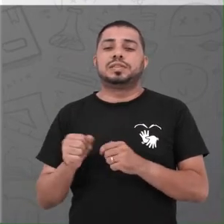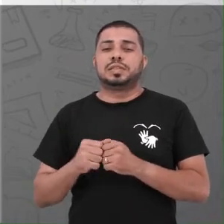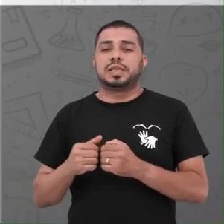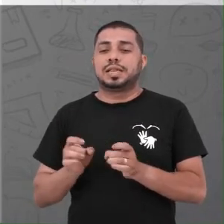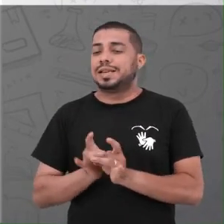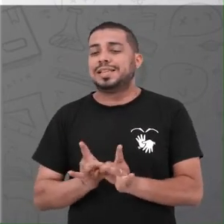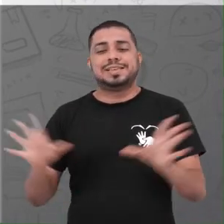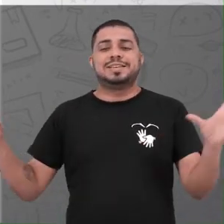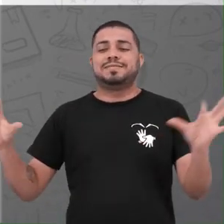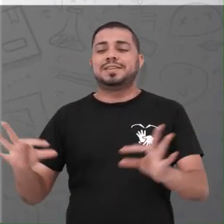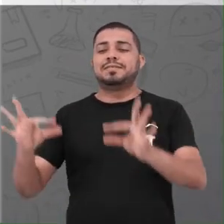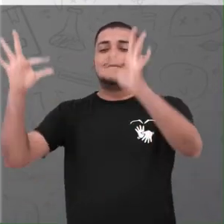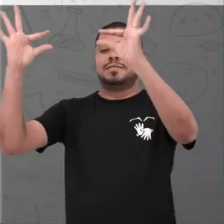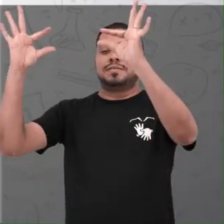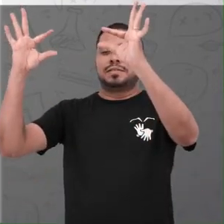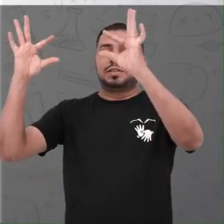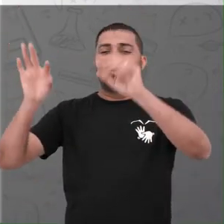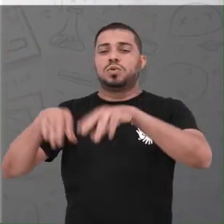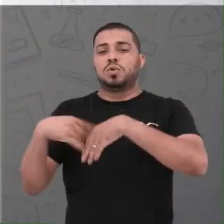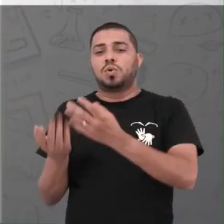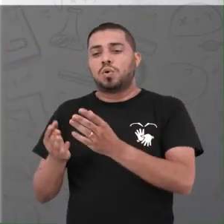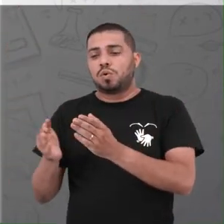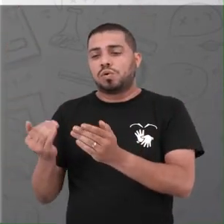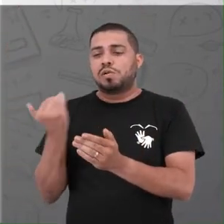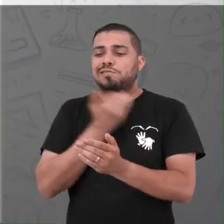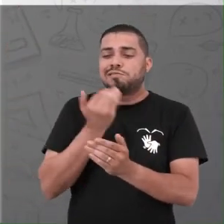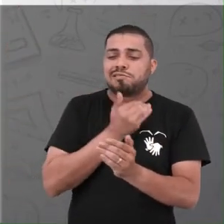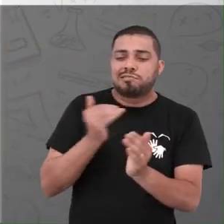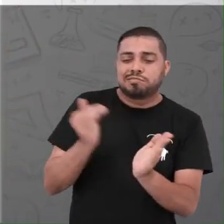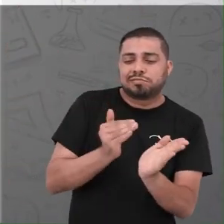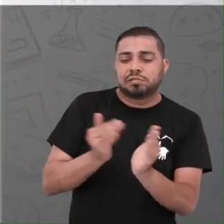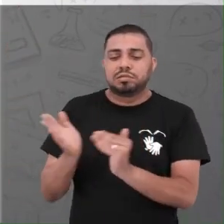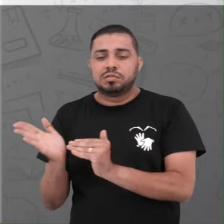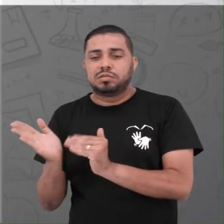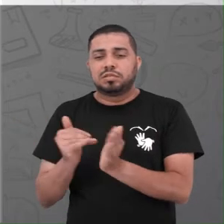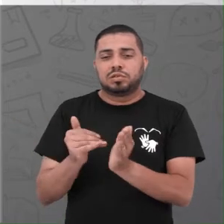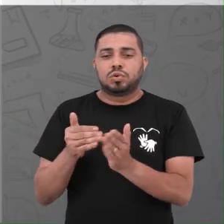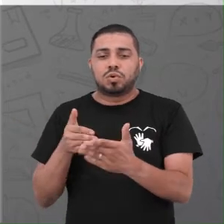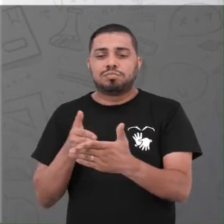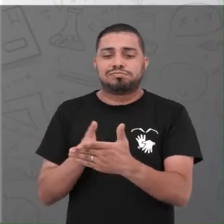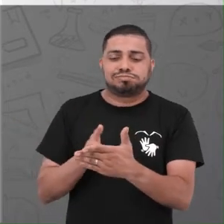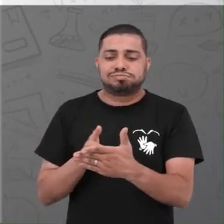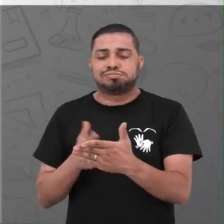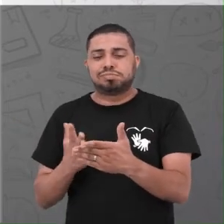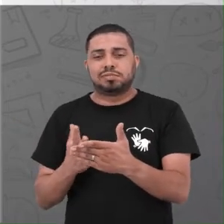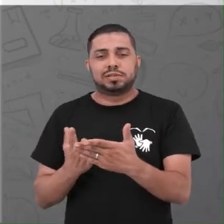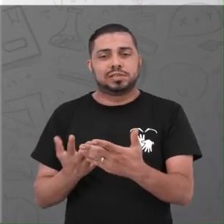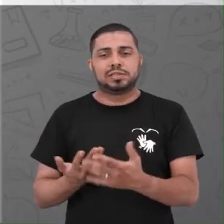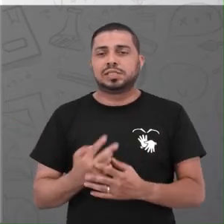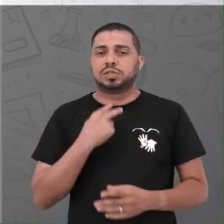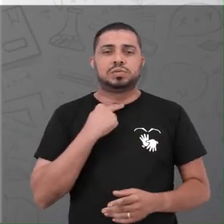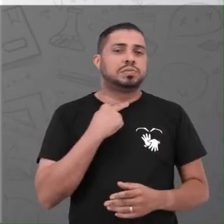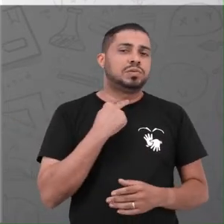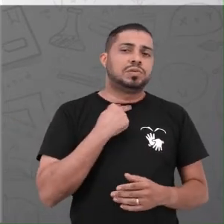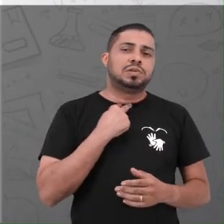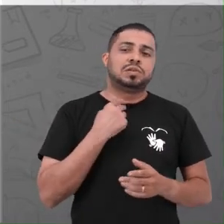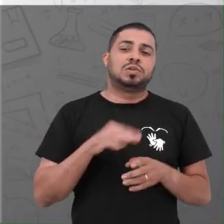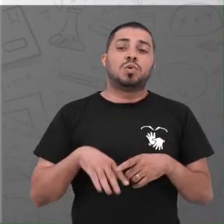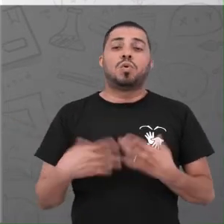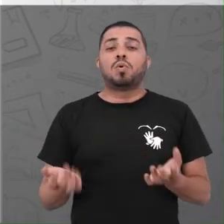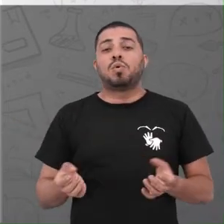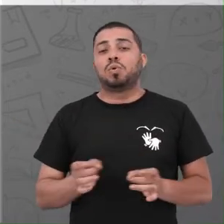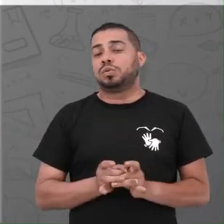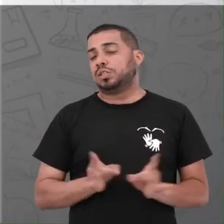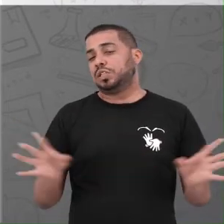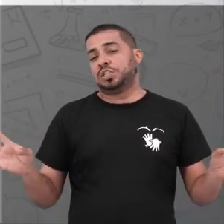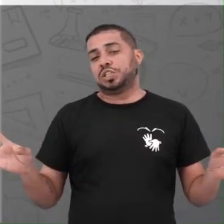soltas ou desalinhadas, né? Fazer cotas interrompidas, uma cota sim, uma cota não, ou deixar